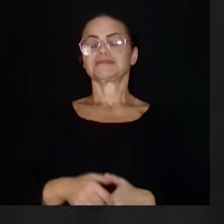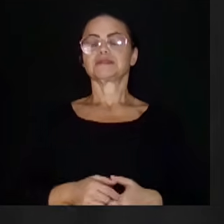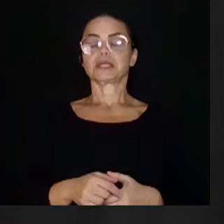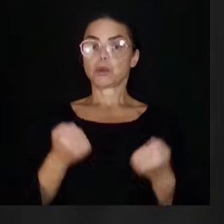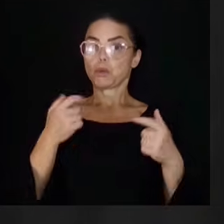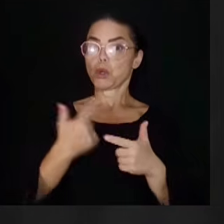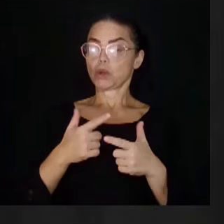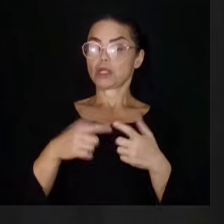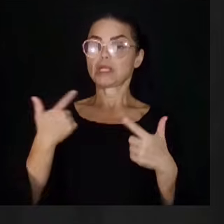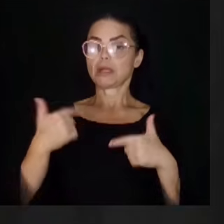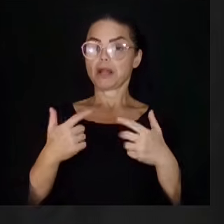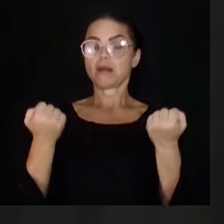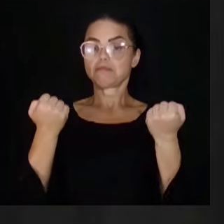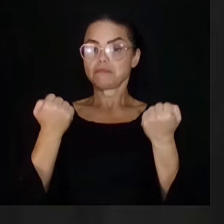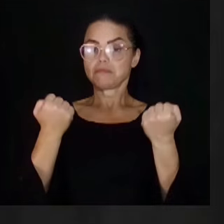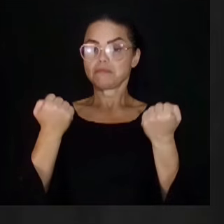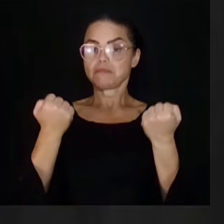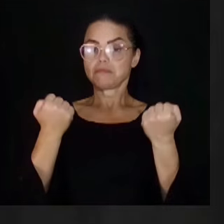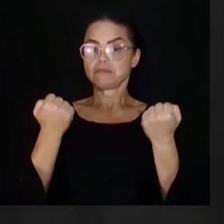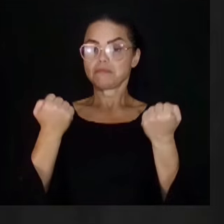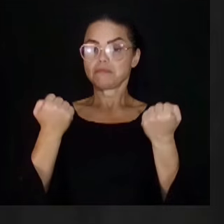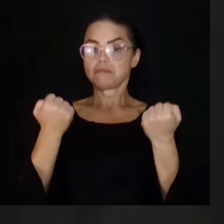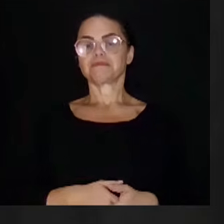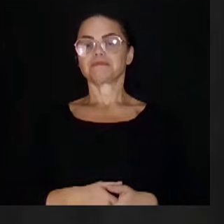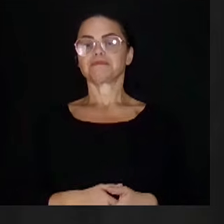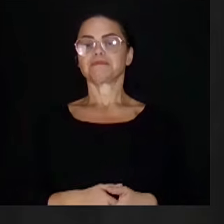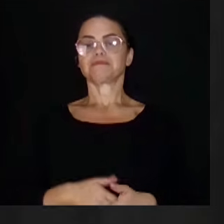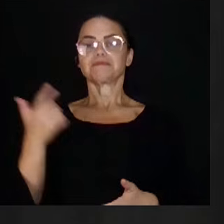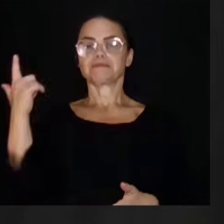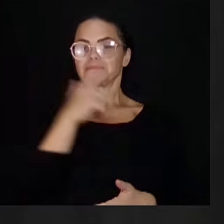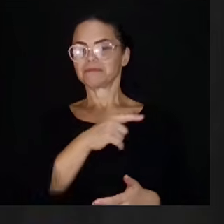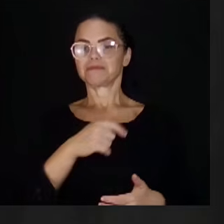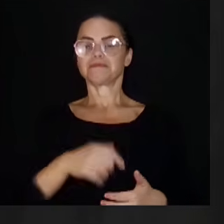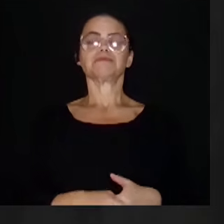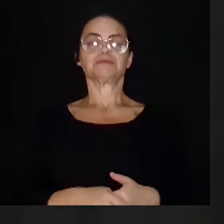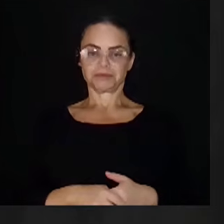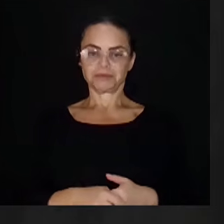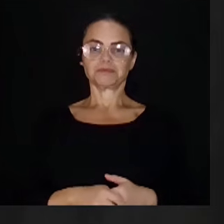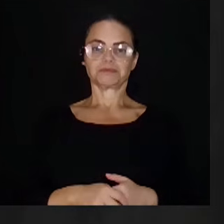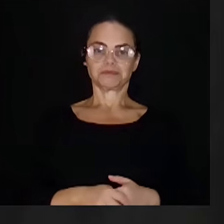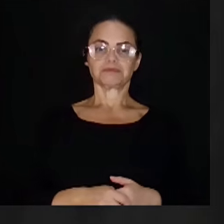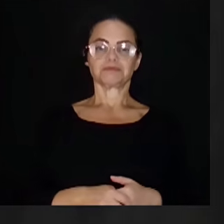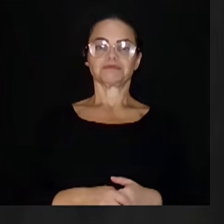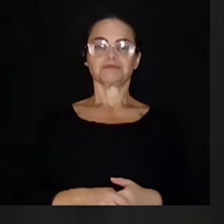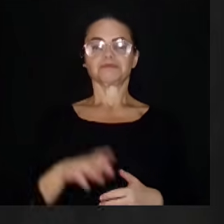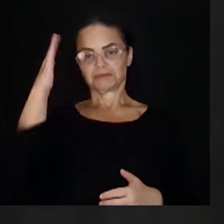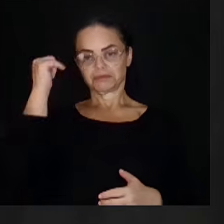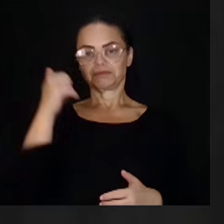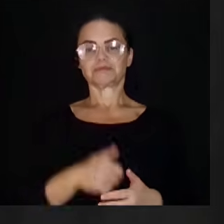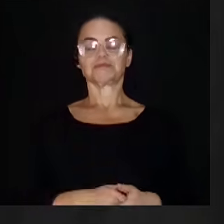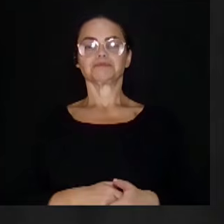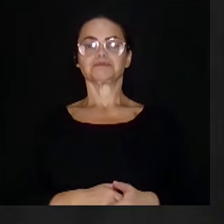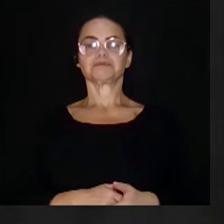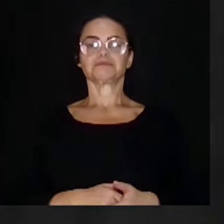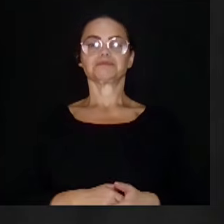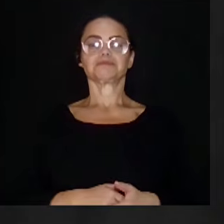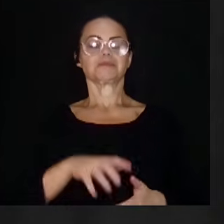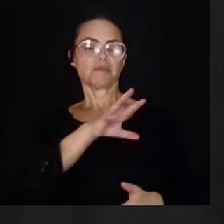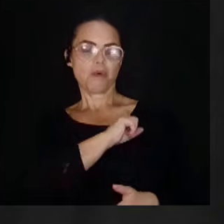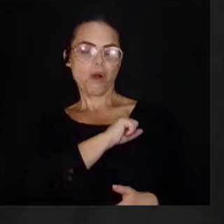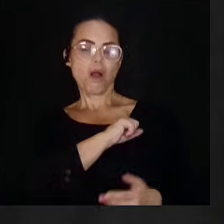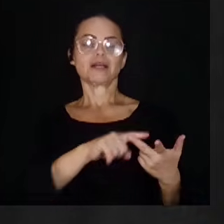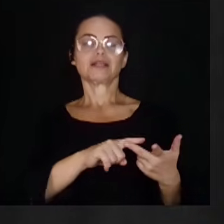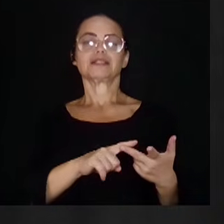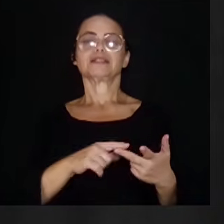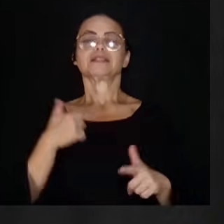fácil. Mas eu acho que quando a gente consegue saber aquilo, a gente coloca amor naquilo que a gente está fazendo, eu acho